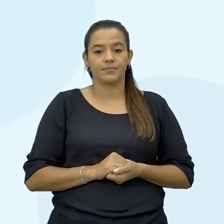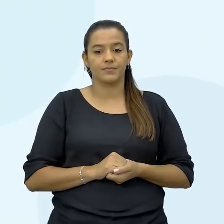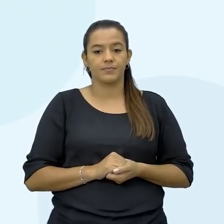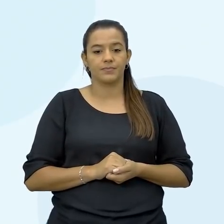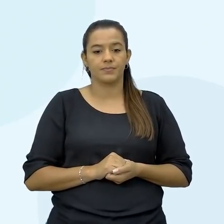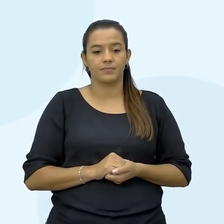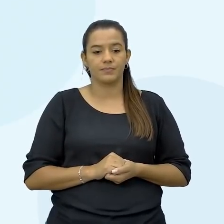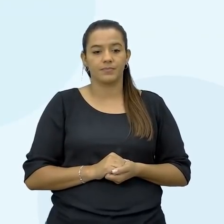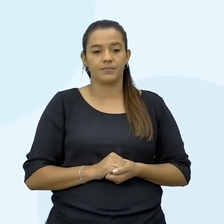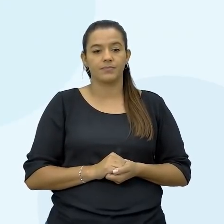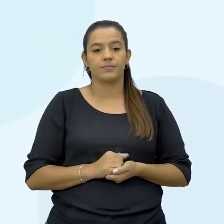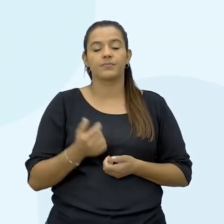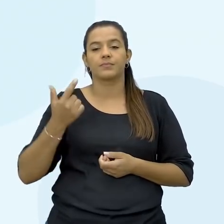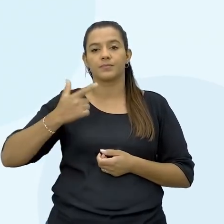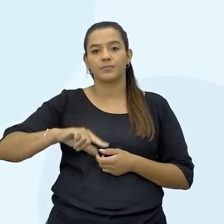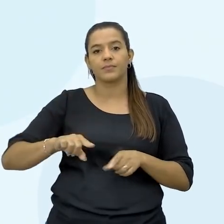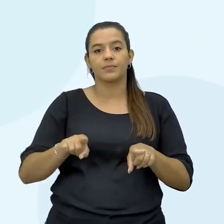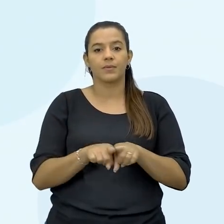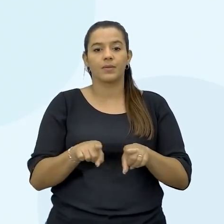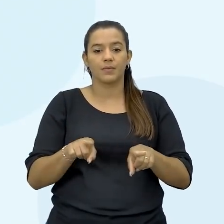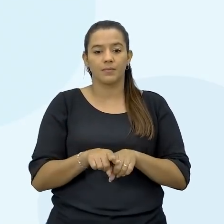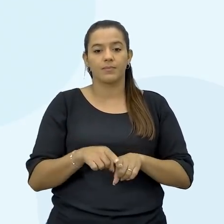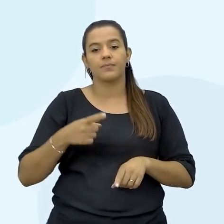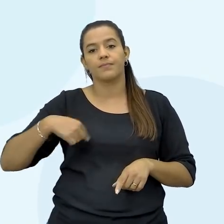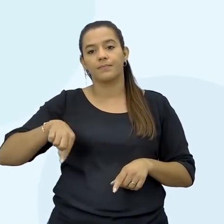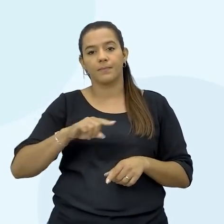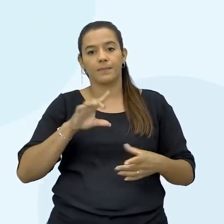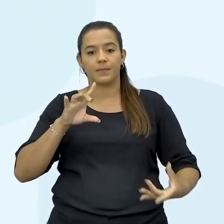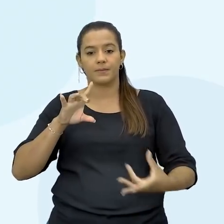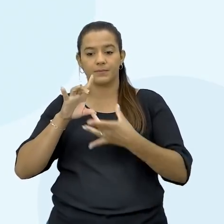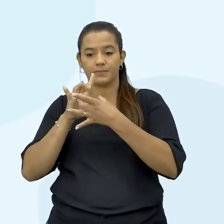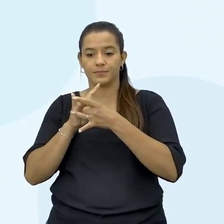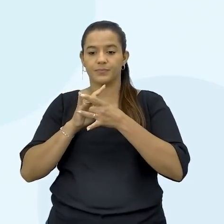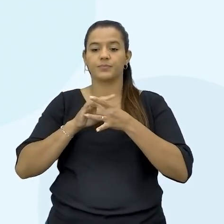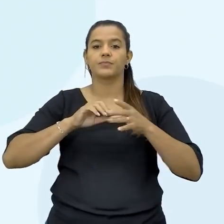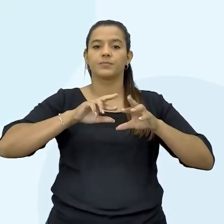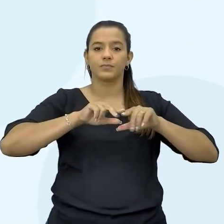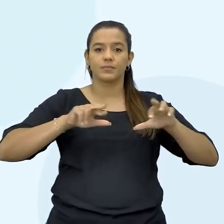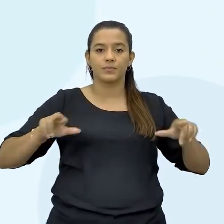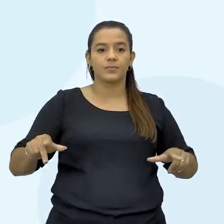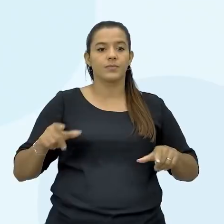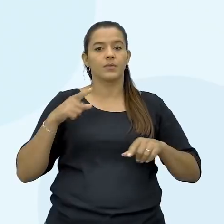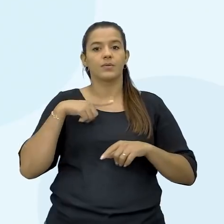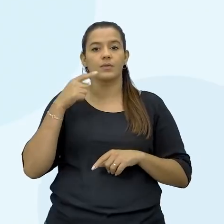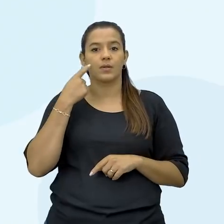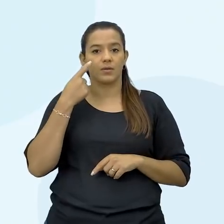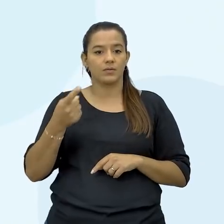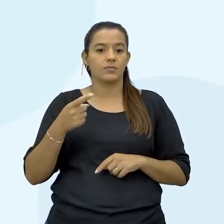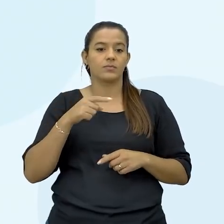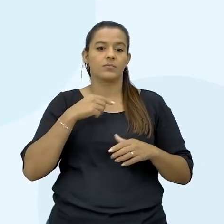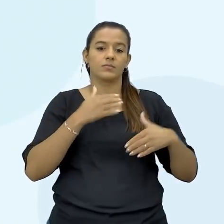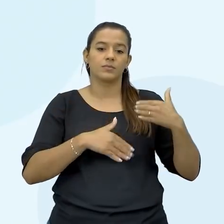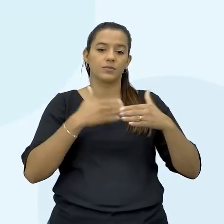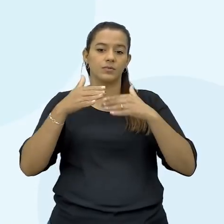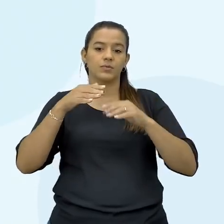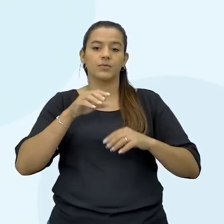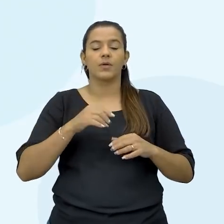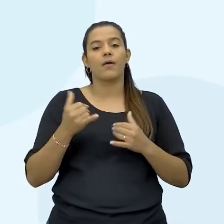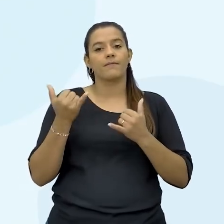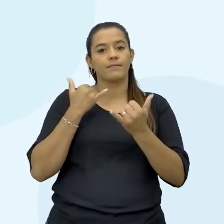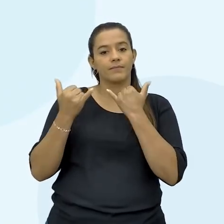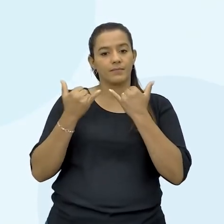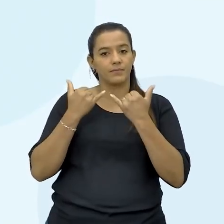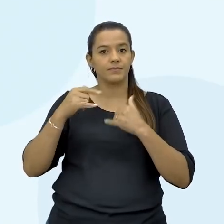gentileza. Nós também temos aí o Novotec integrado ao concurso técnico no itinerário formativo,